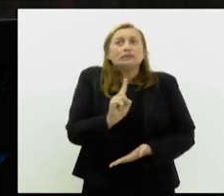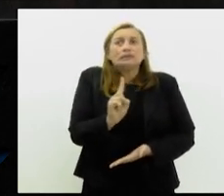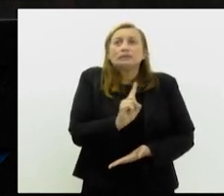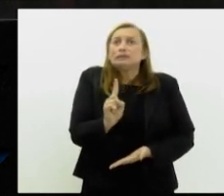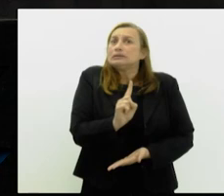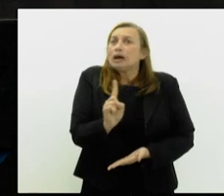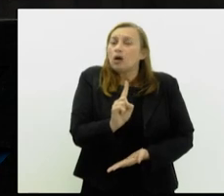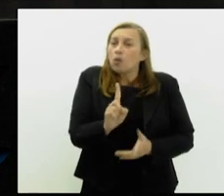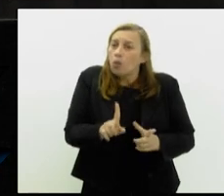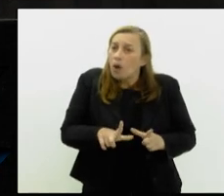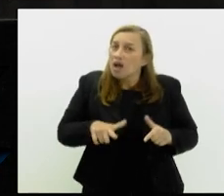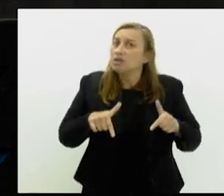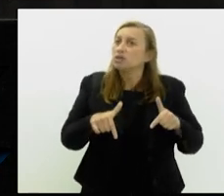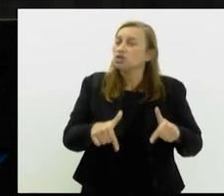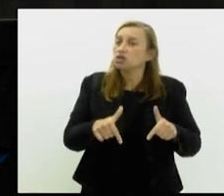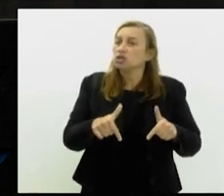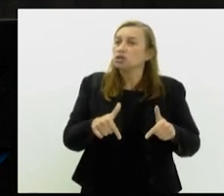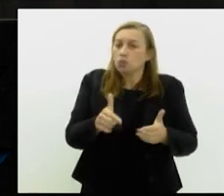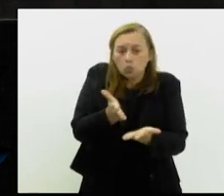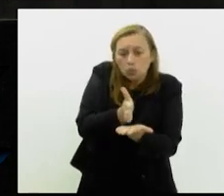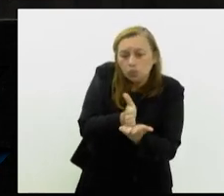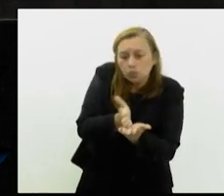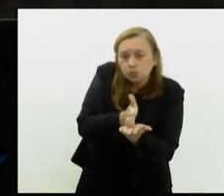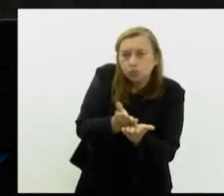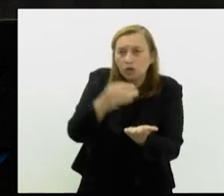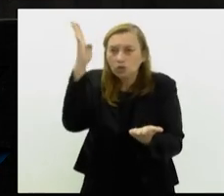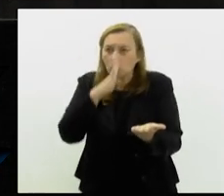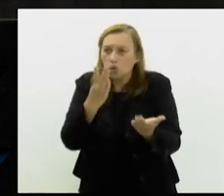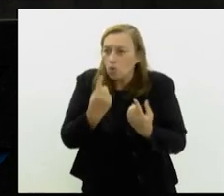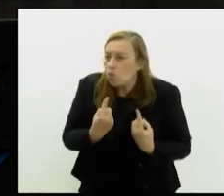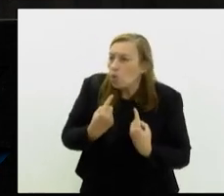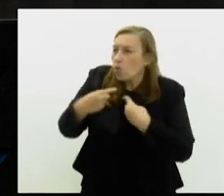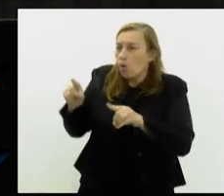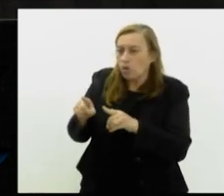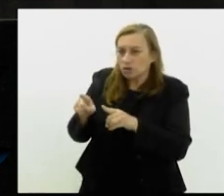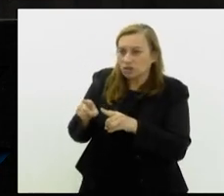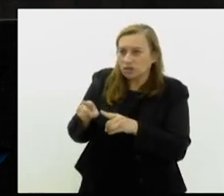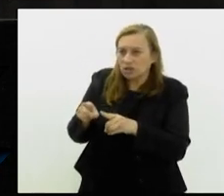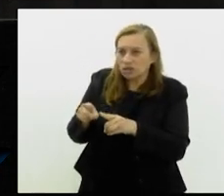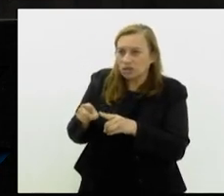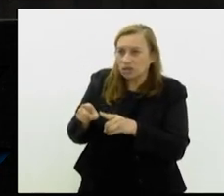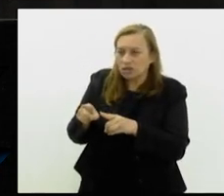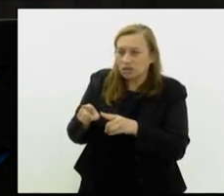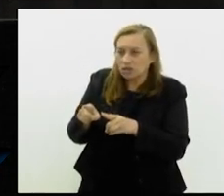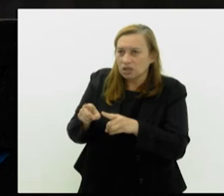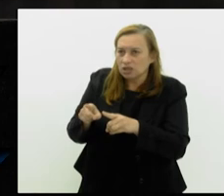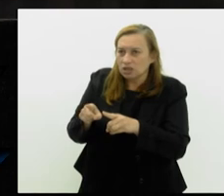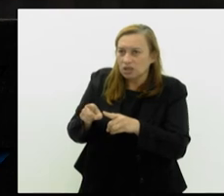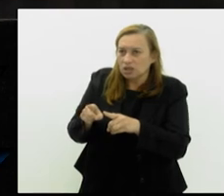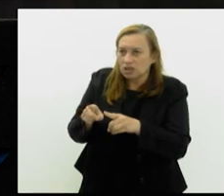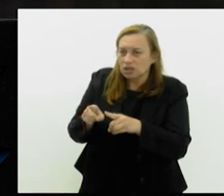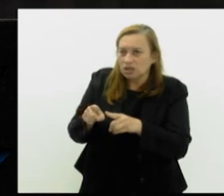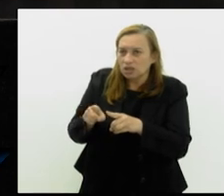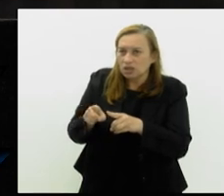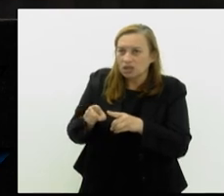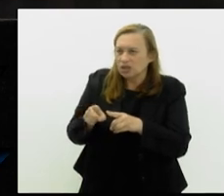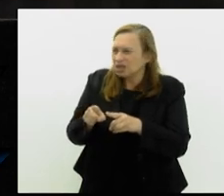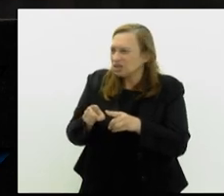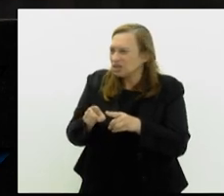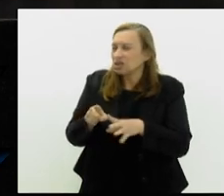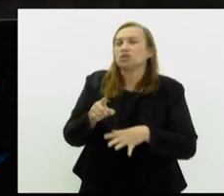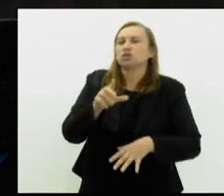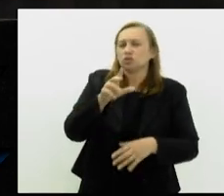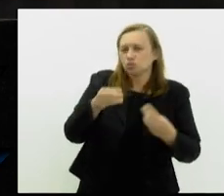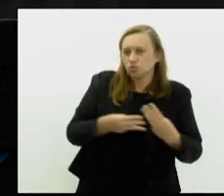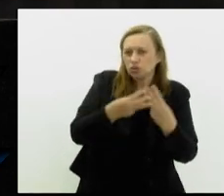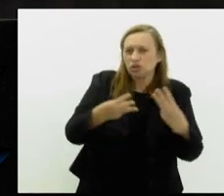uma fronteira no Brasil de combate ao antisemitismo eu não tenho a menor dúvida que